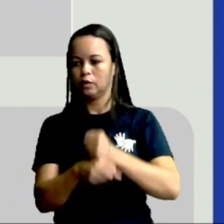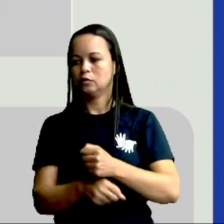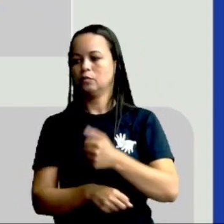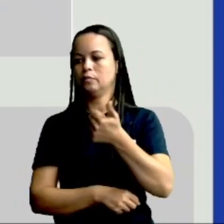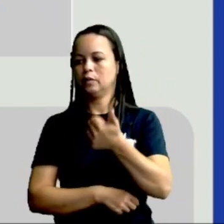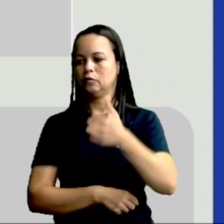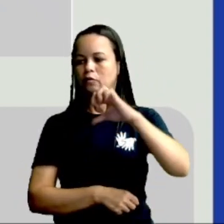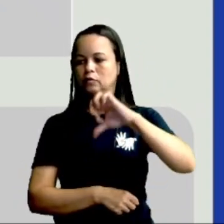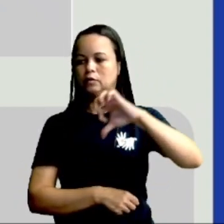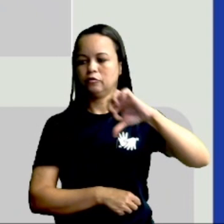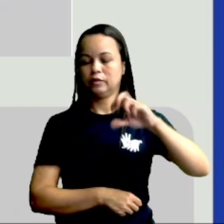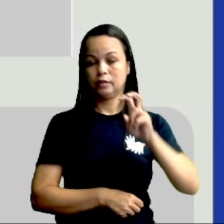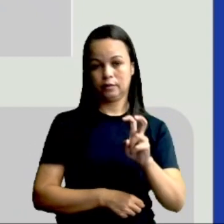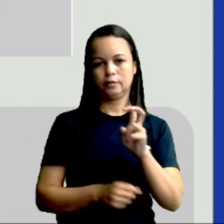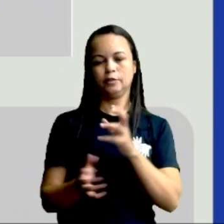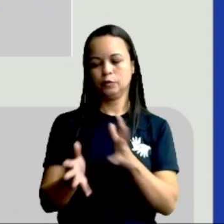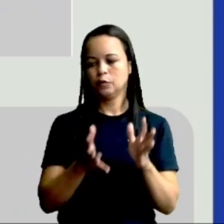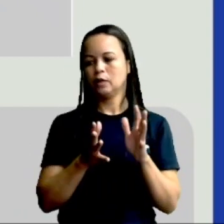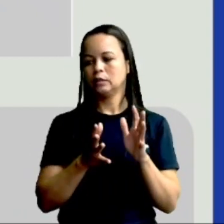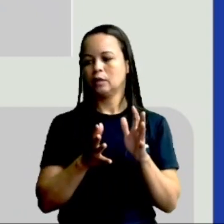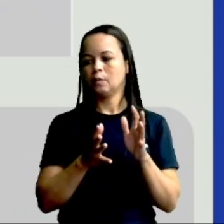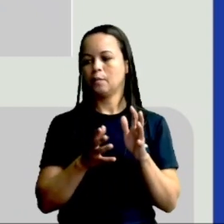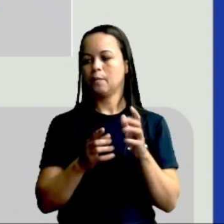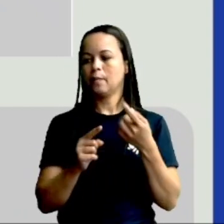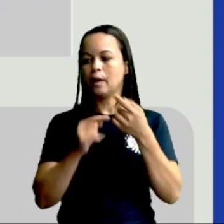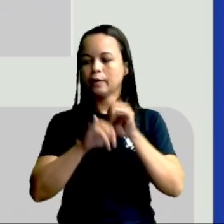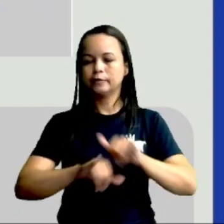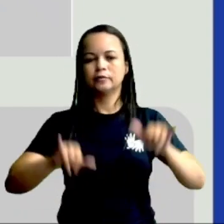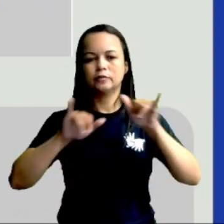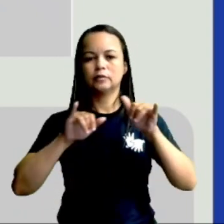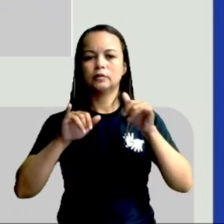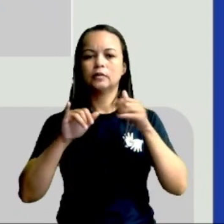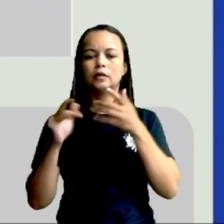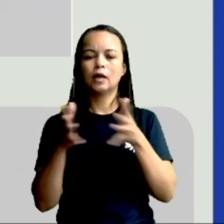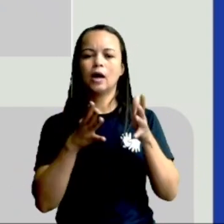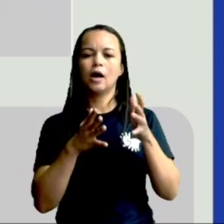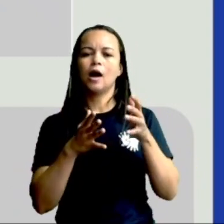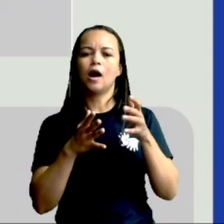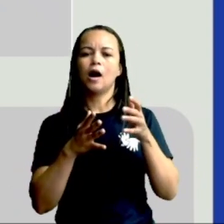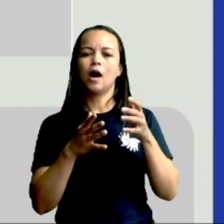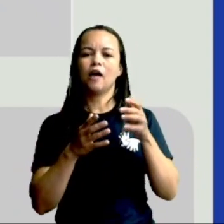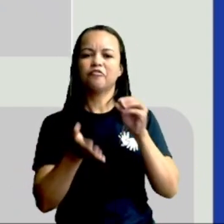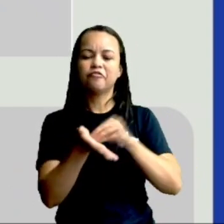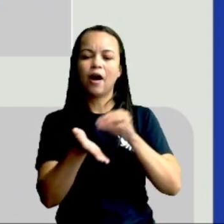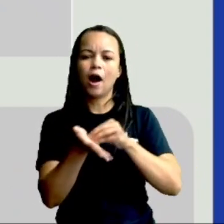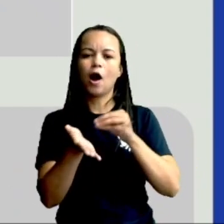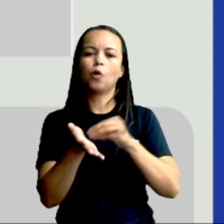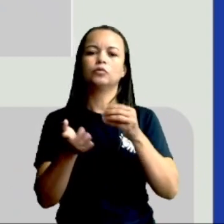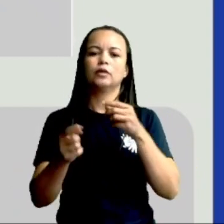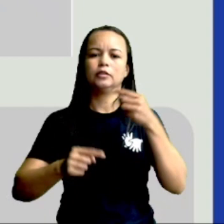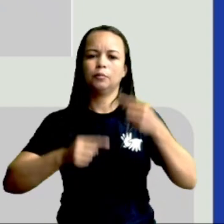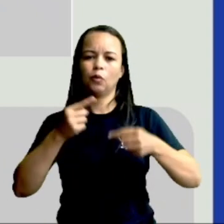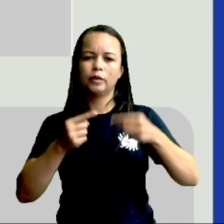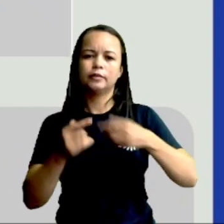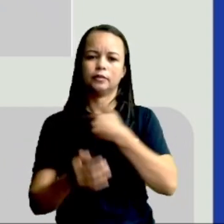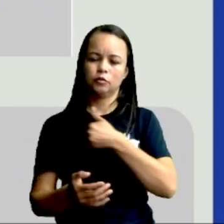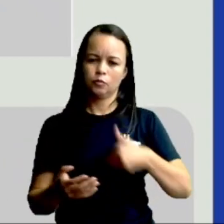1995, em Brasília, né, para denunciar a ausência de políticas públicas, ou seja, de